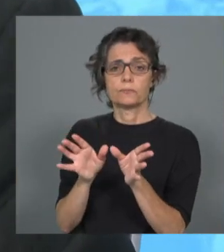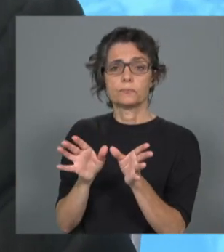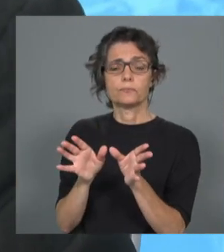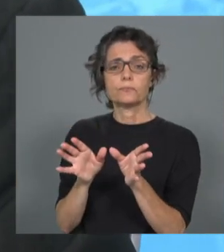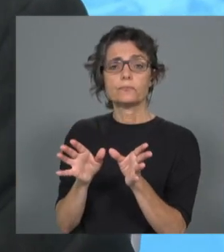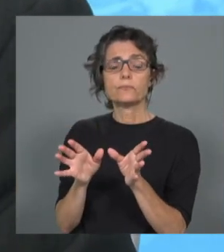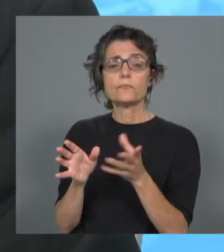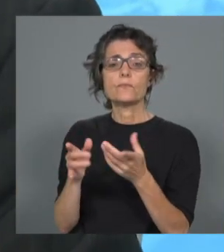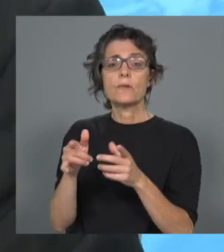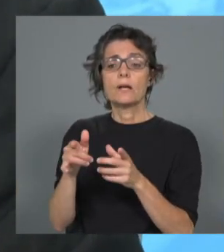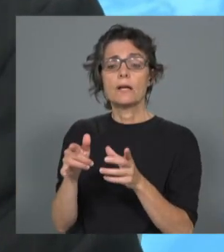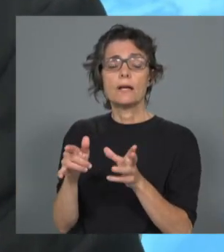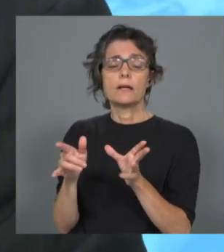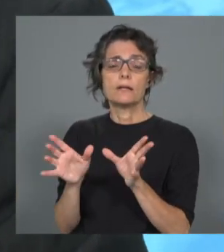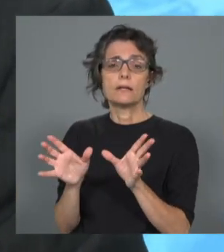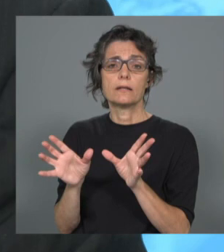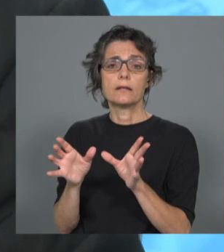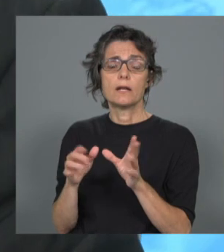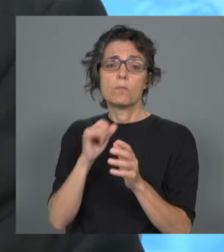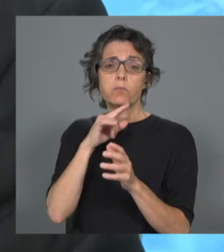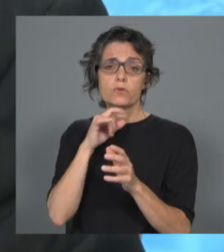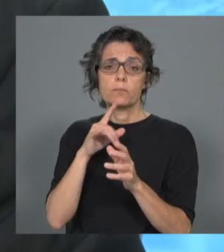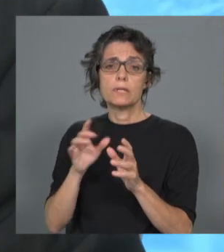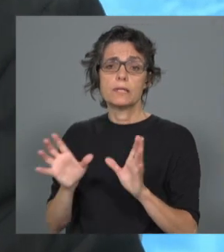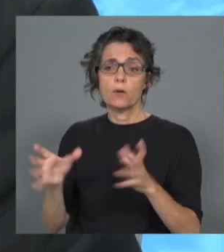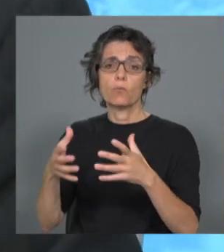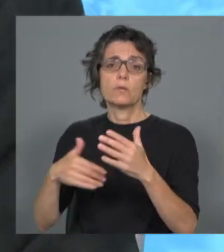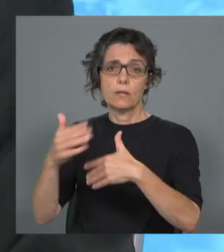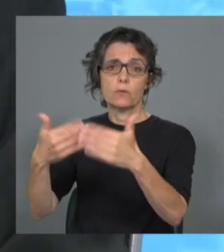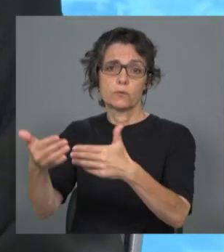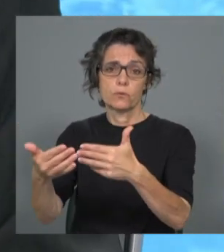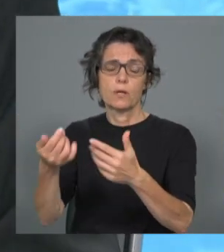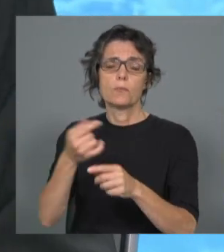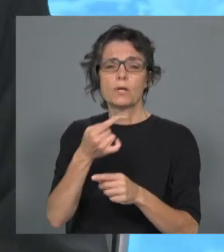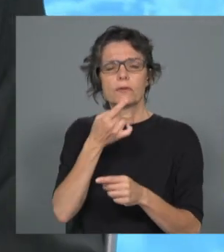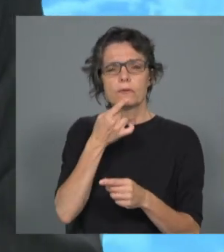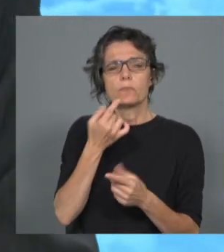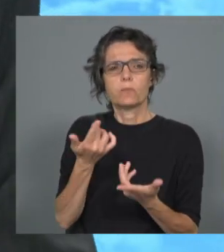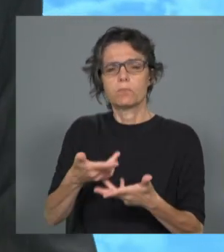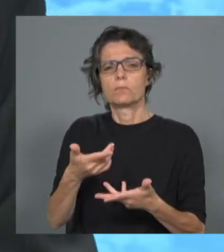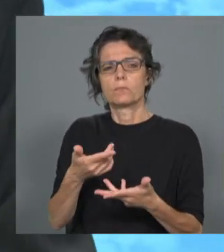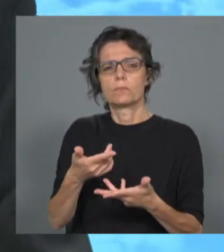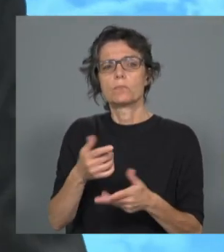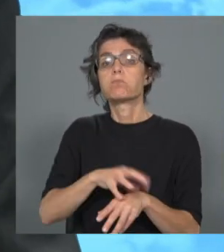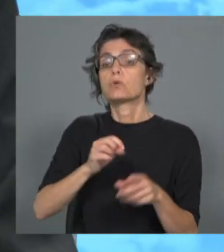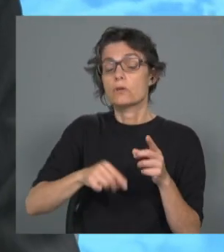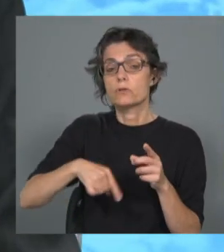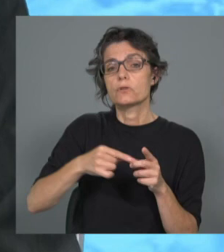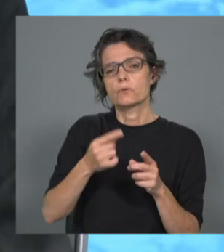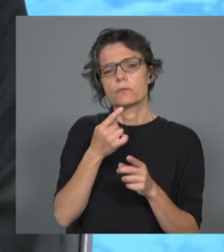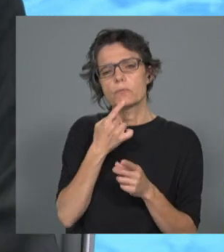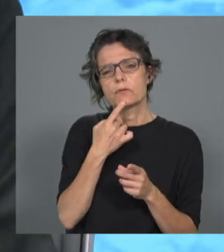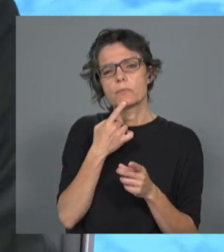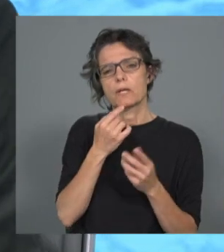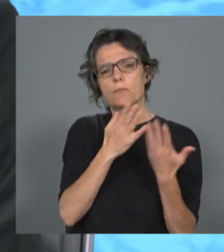está a funcionar bem. Portanto, aqui há passos que têm de ser dados e nesse sentido é